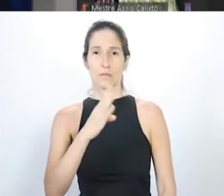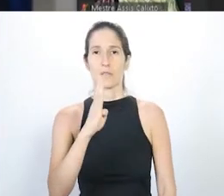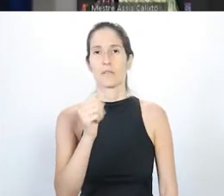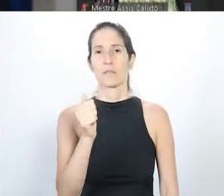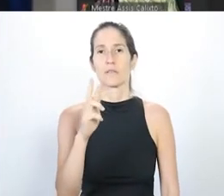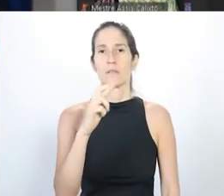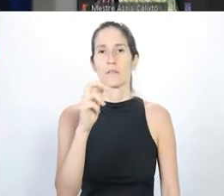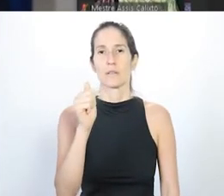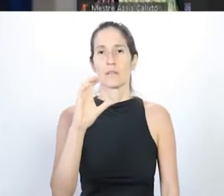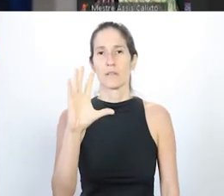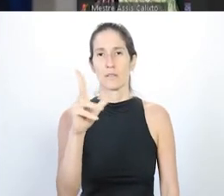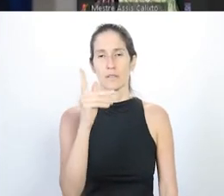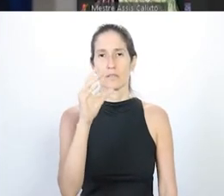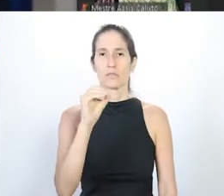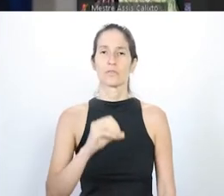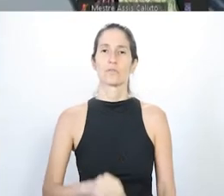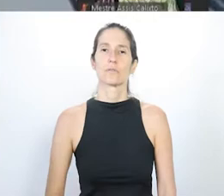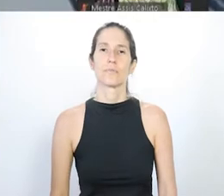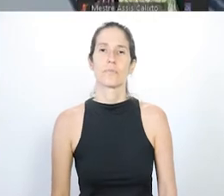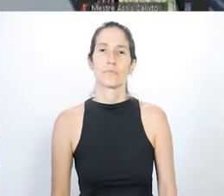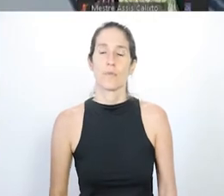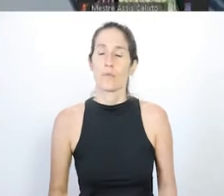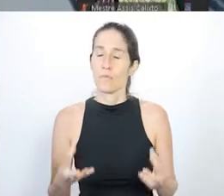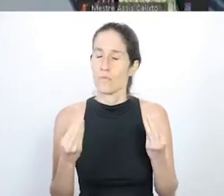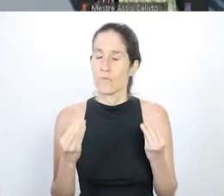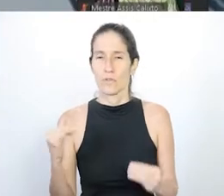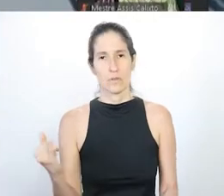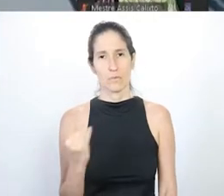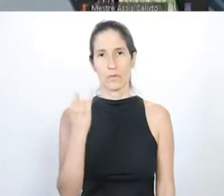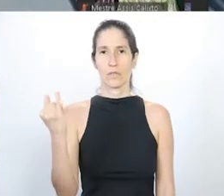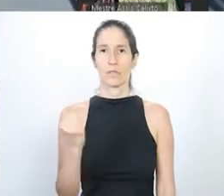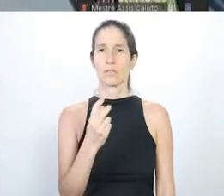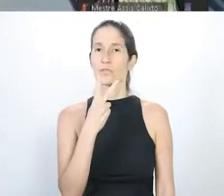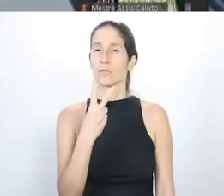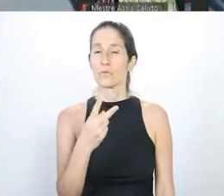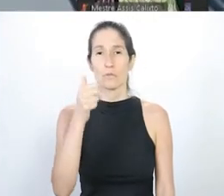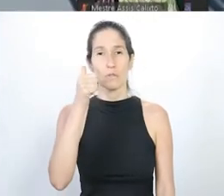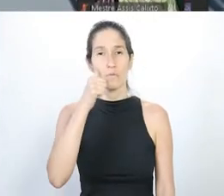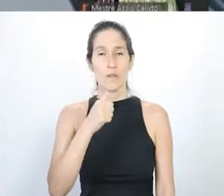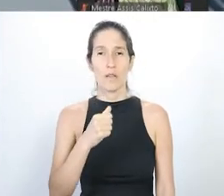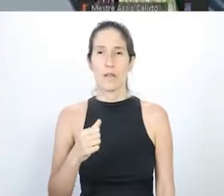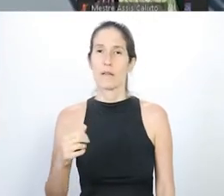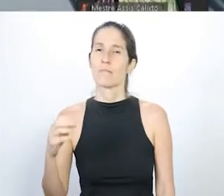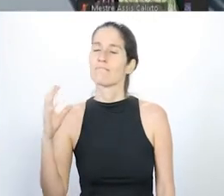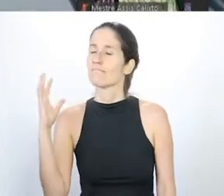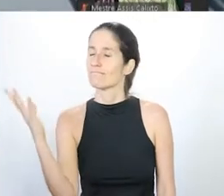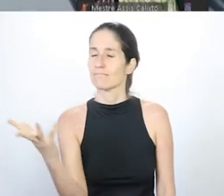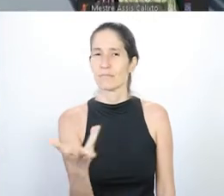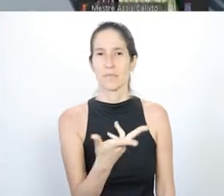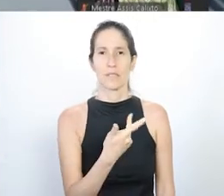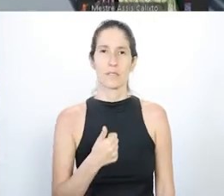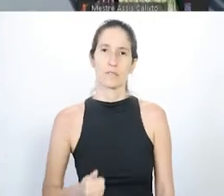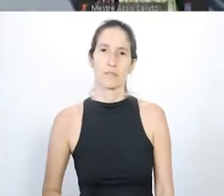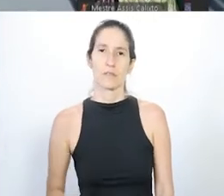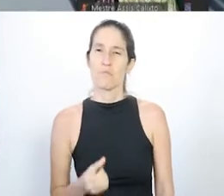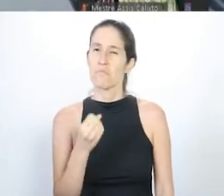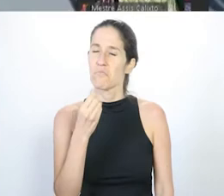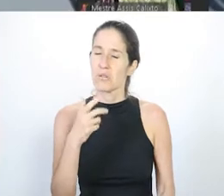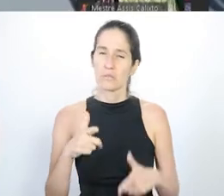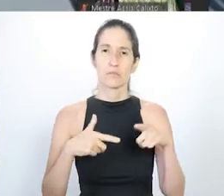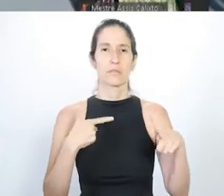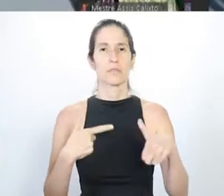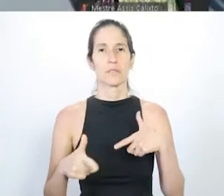isso é muito importante, viu? São duas meninas maravilhosas, boa de se trabalhar com elas,